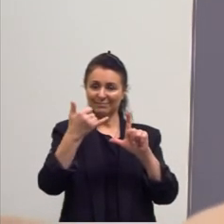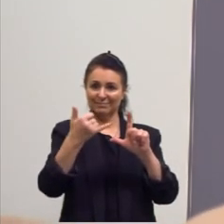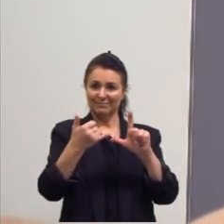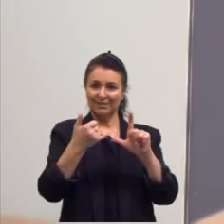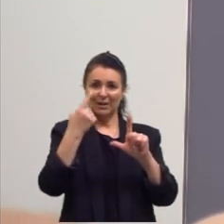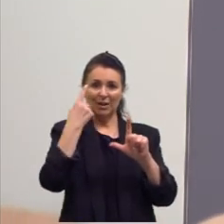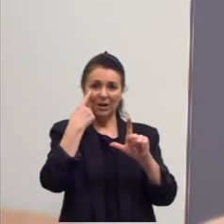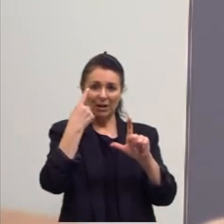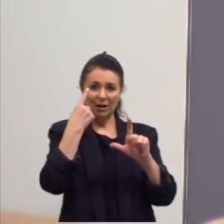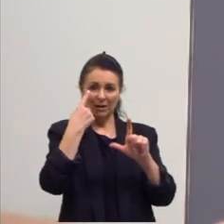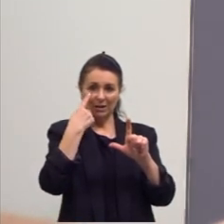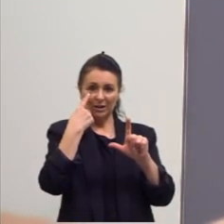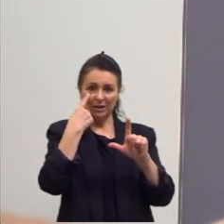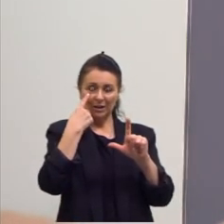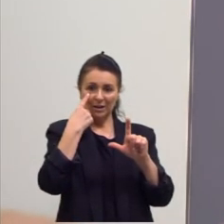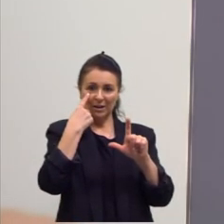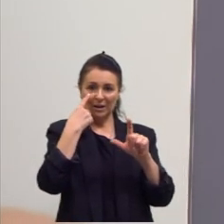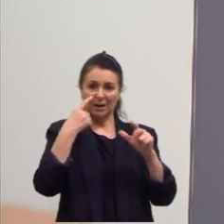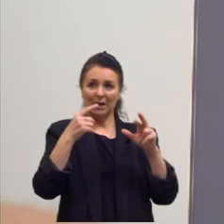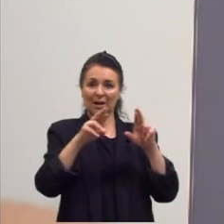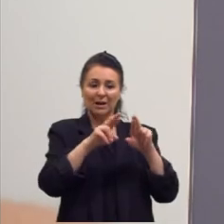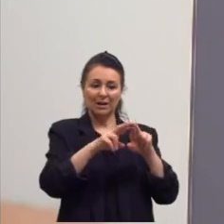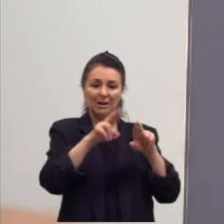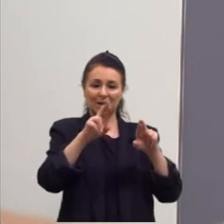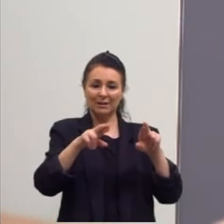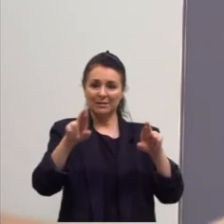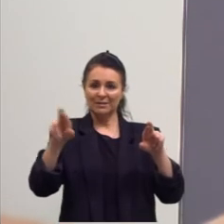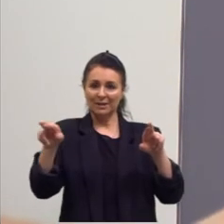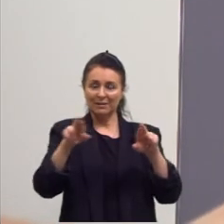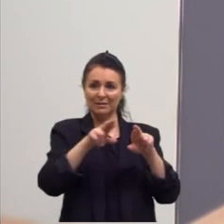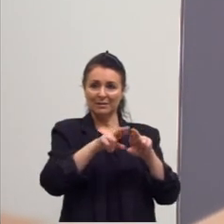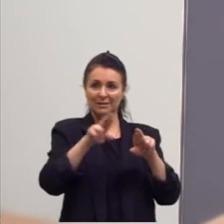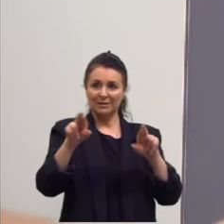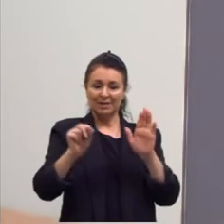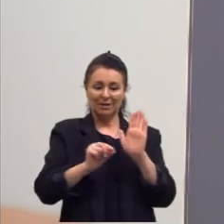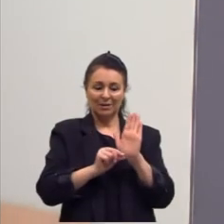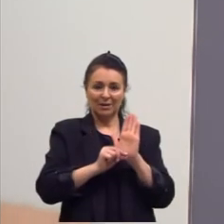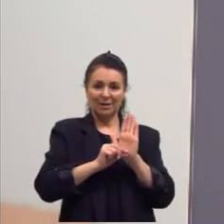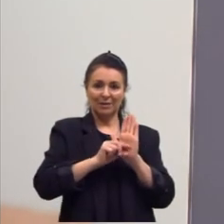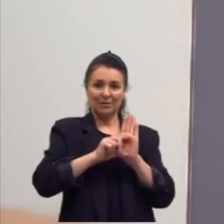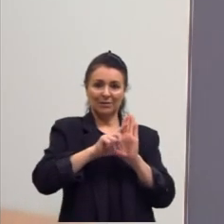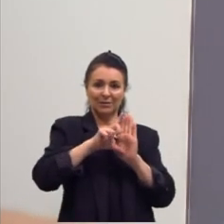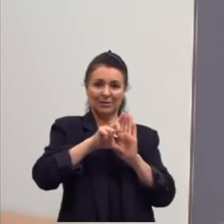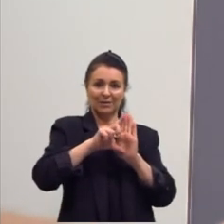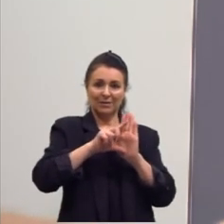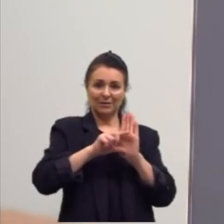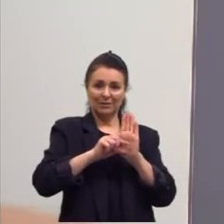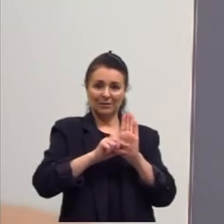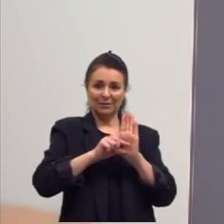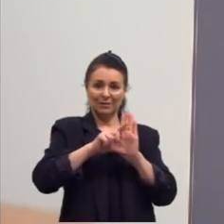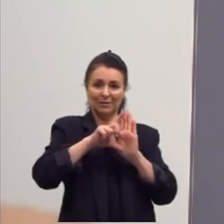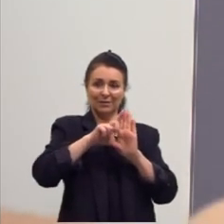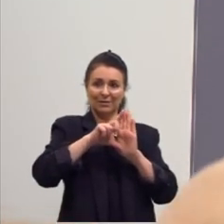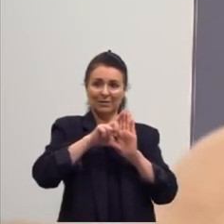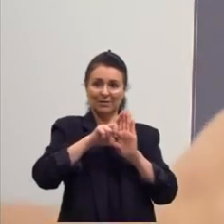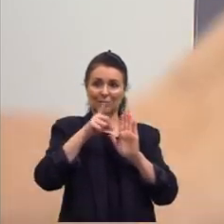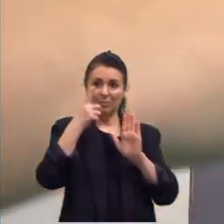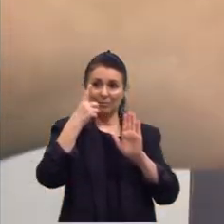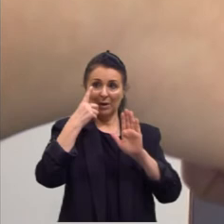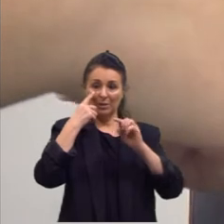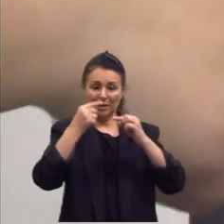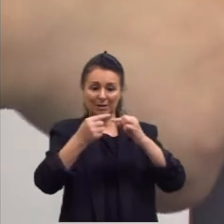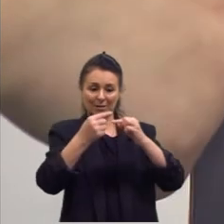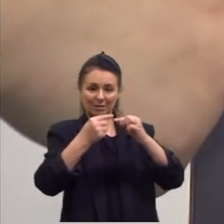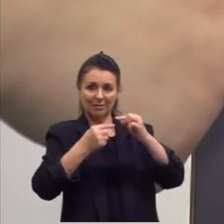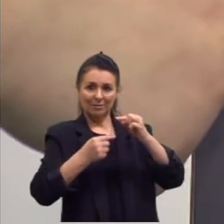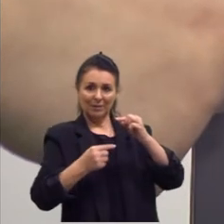aqui na resistência que que acontece a gente mexer também Aumentou a resistência tá ó mas vejam que aqui embaixo